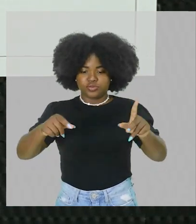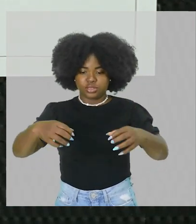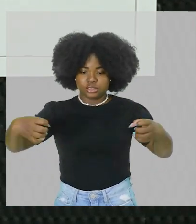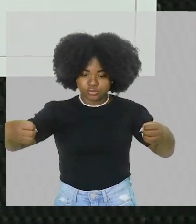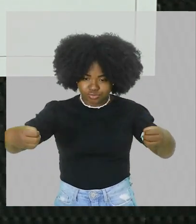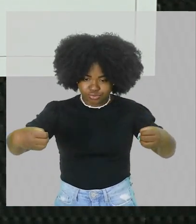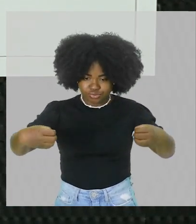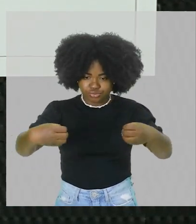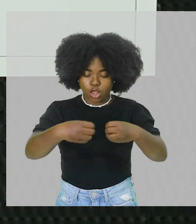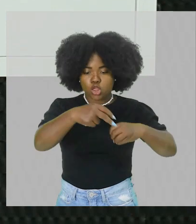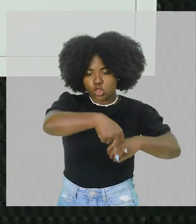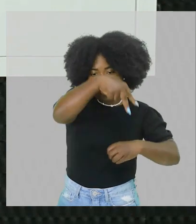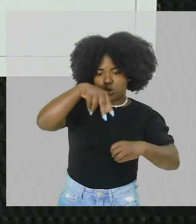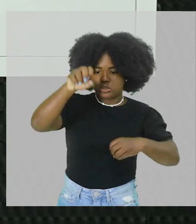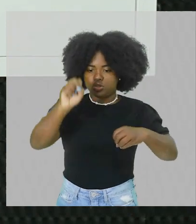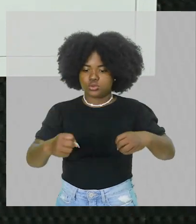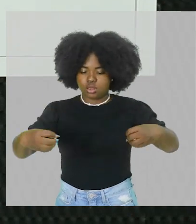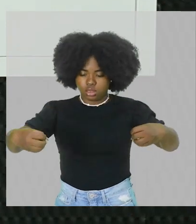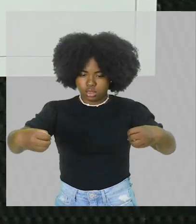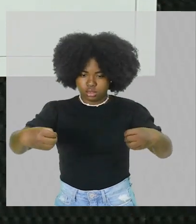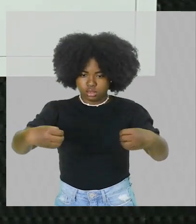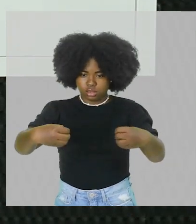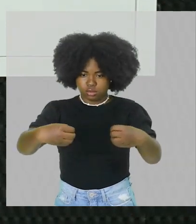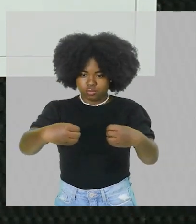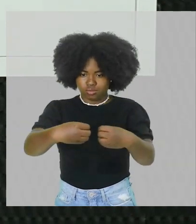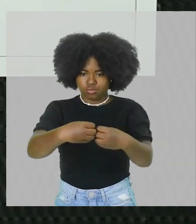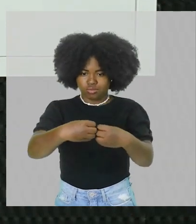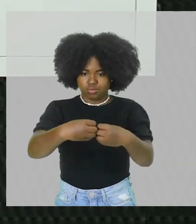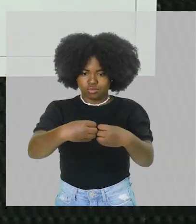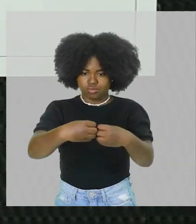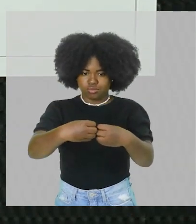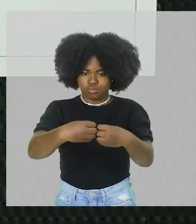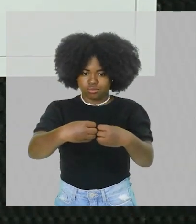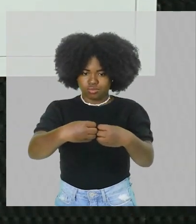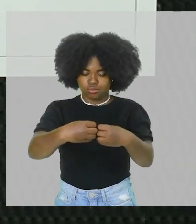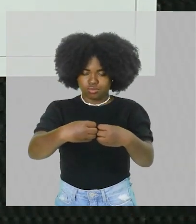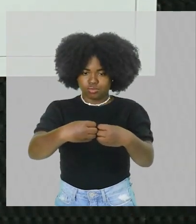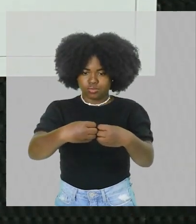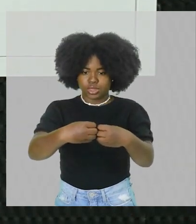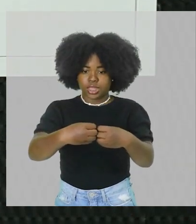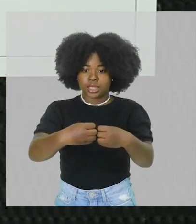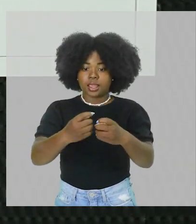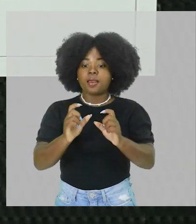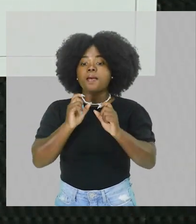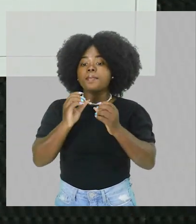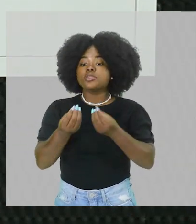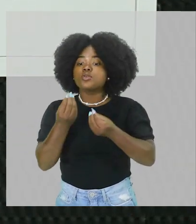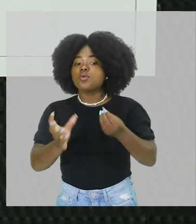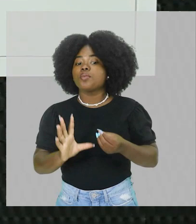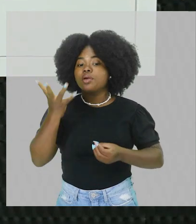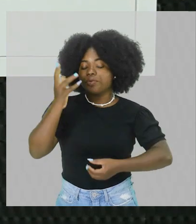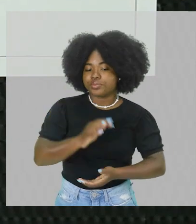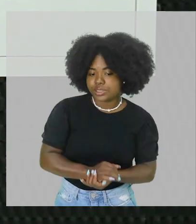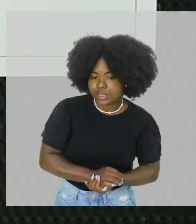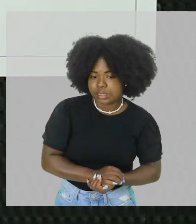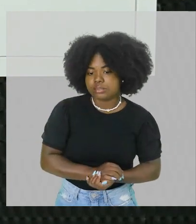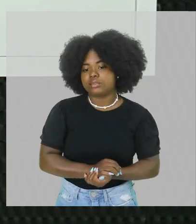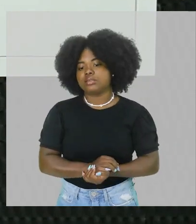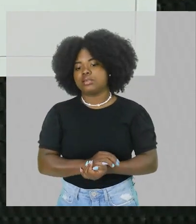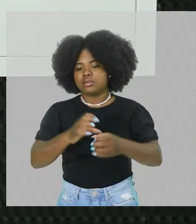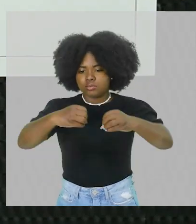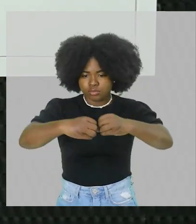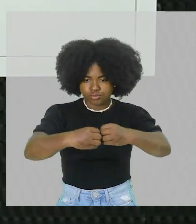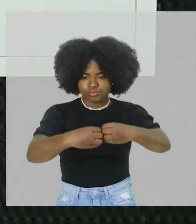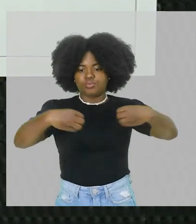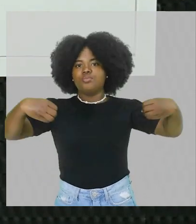A repulsão ela acontece quando nós temos, ó, polos distintos, ok? Quer dizer, polos iguais, desculpa, norte com